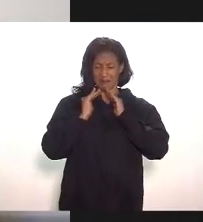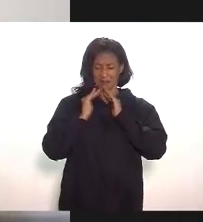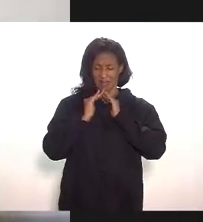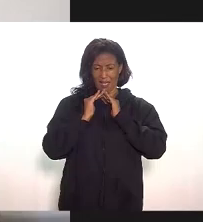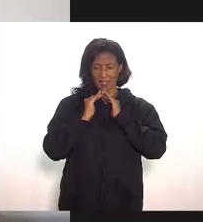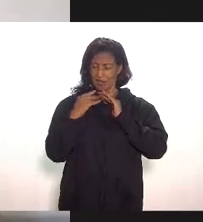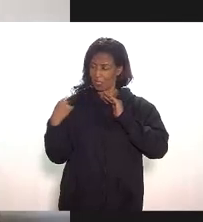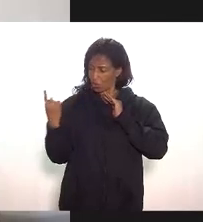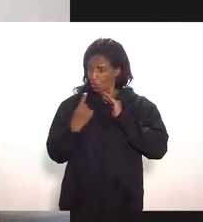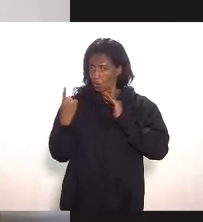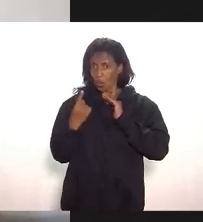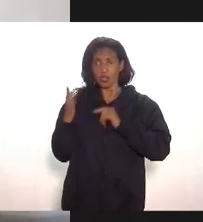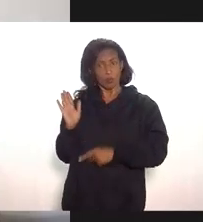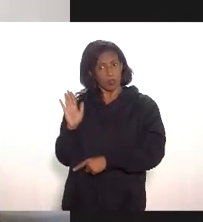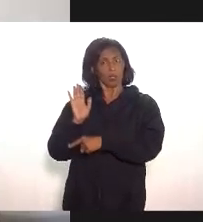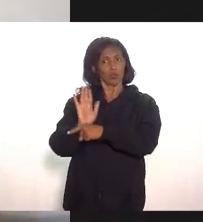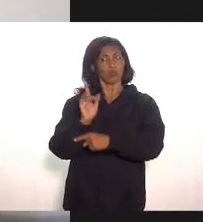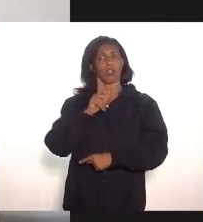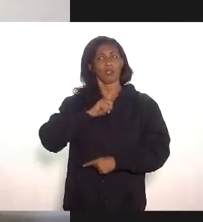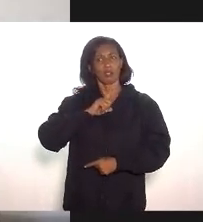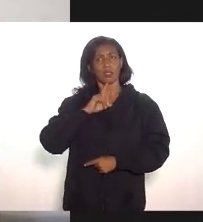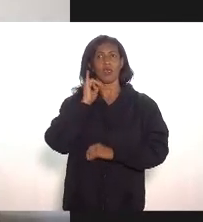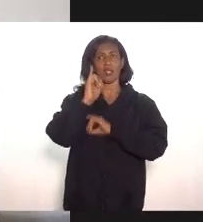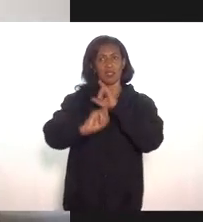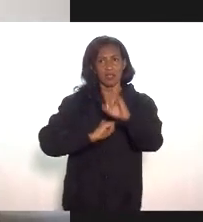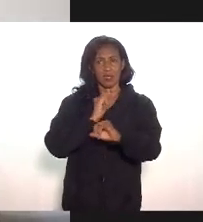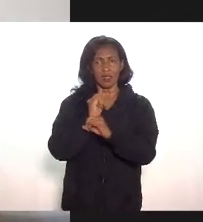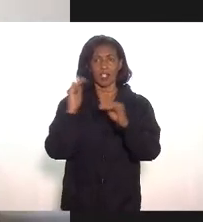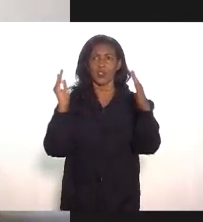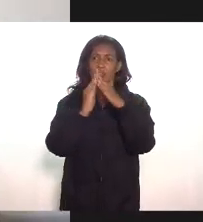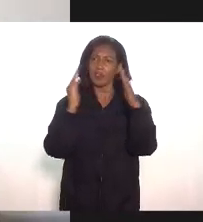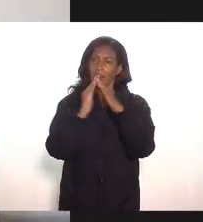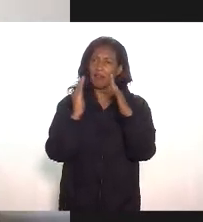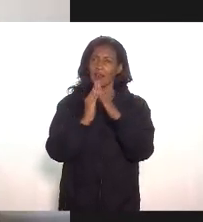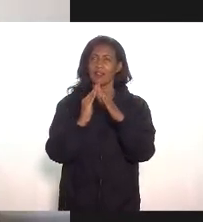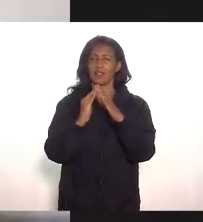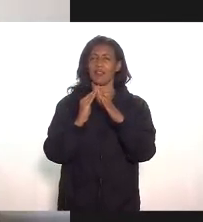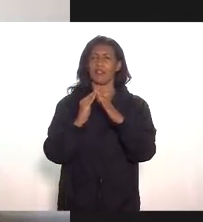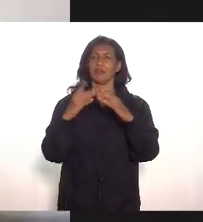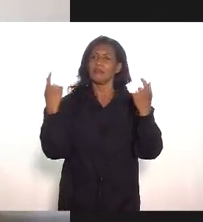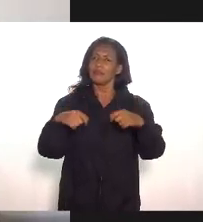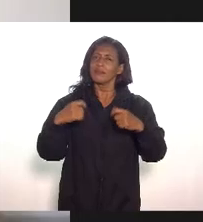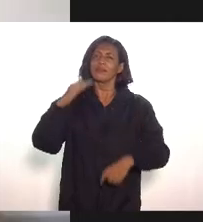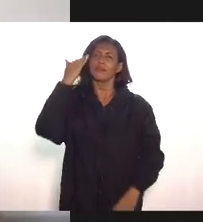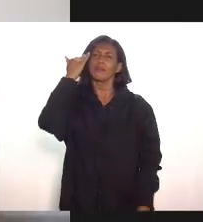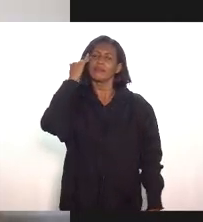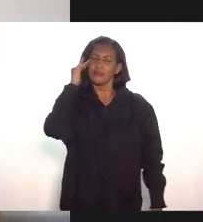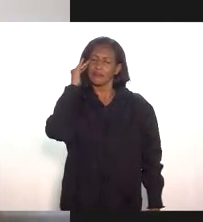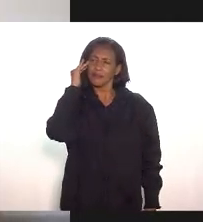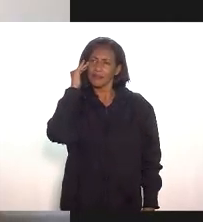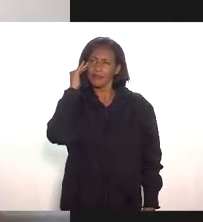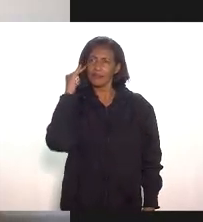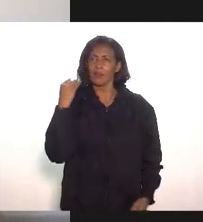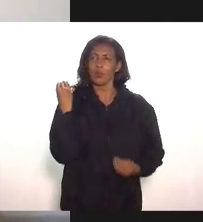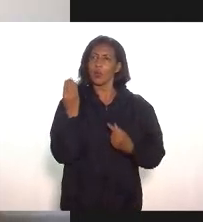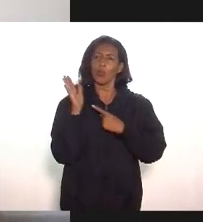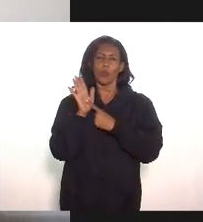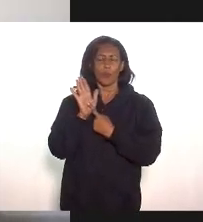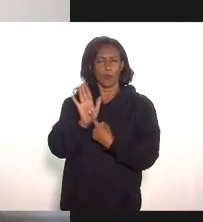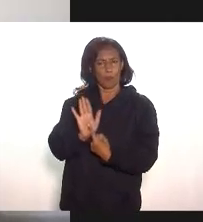ter acesso à internet. Ou seja, precisamos entender que, como